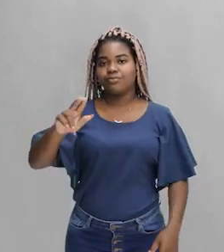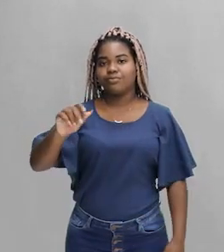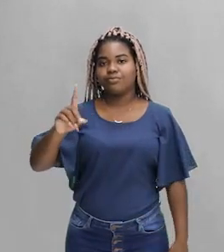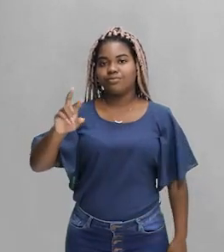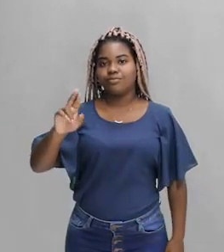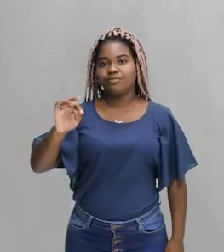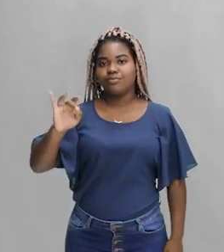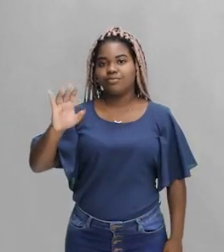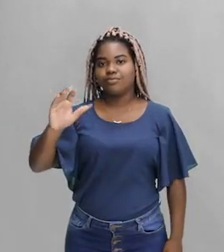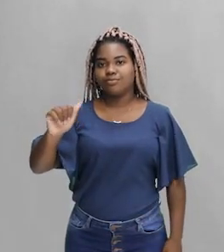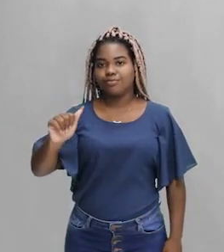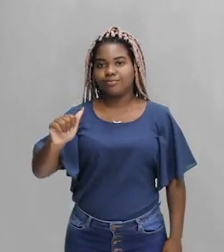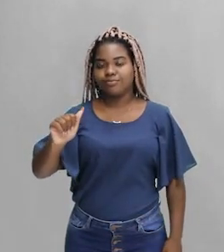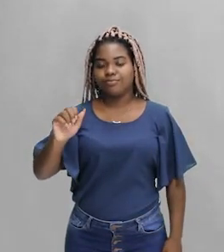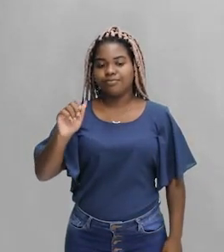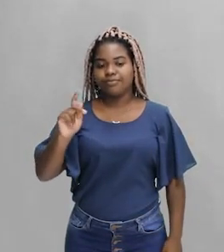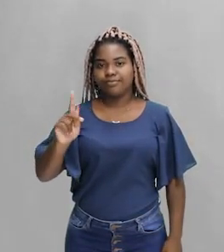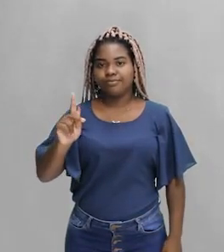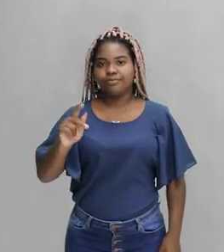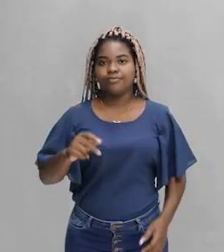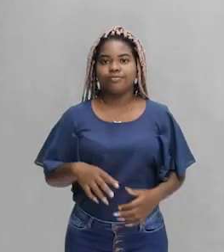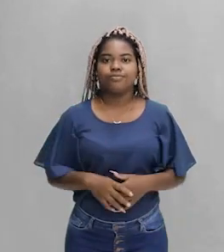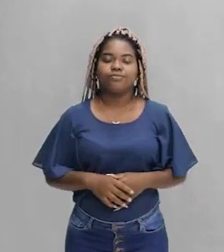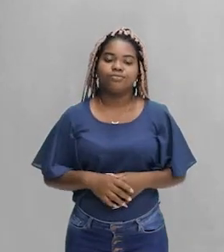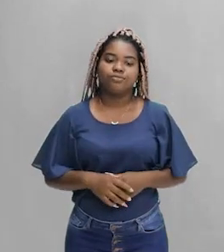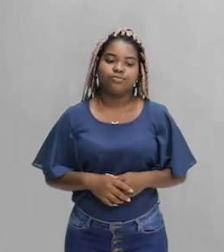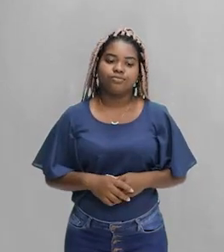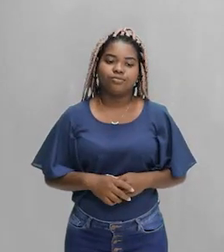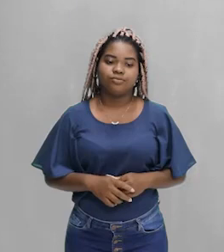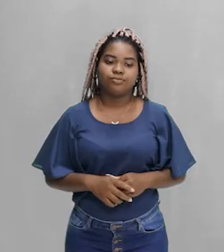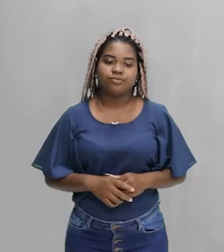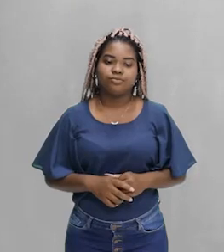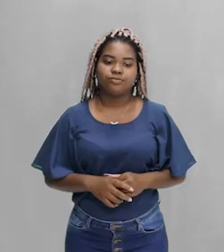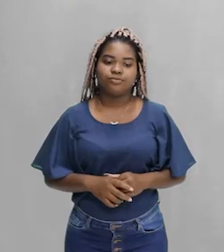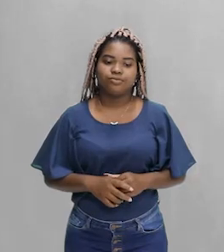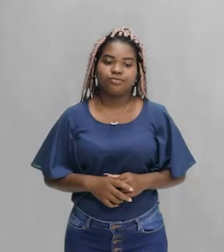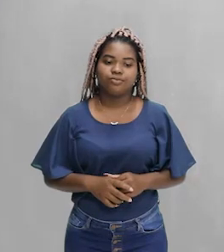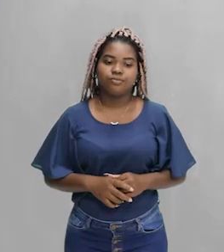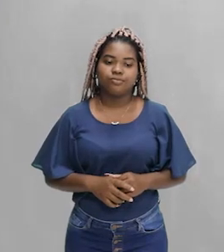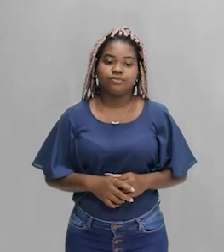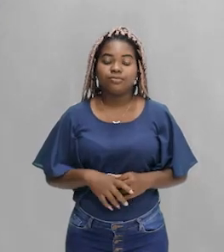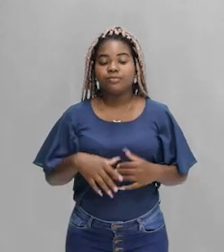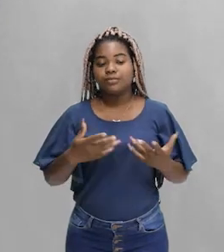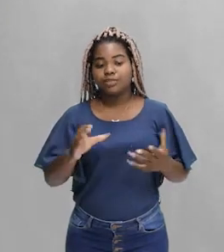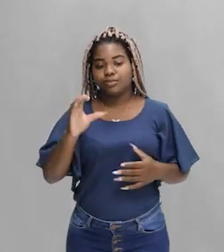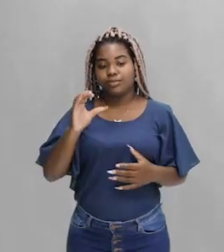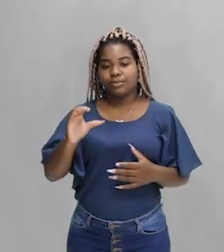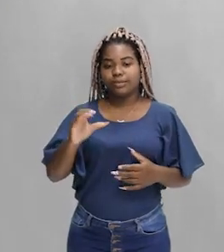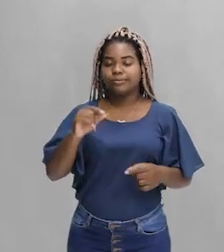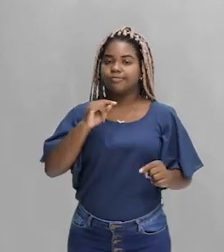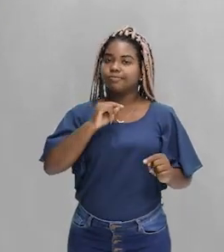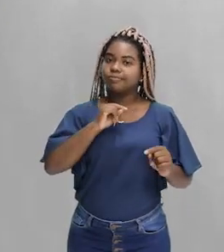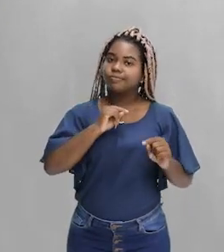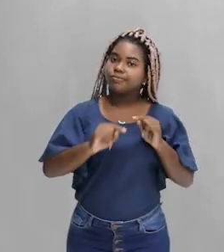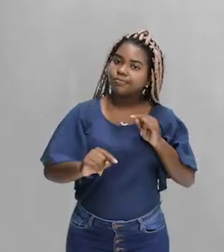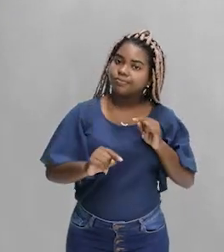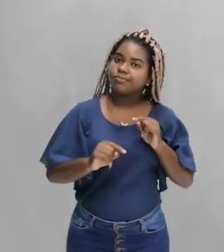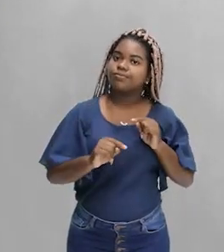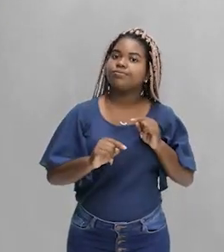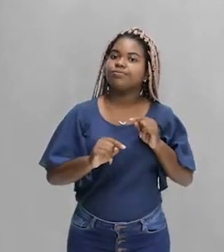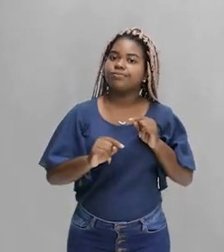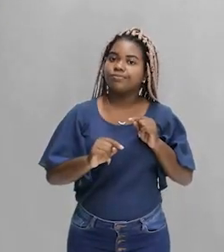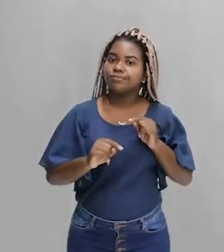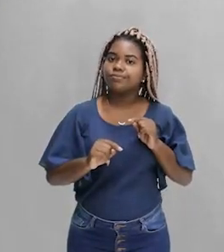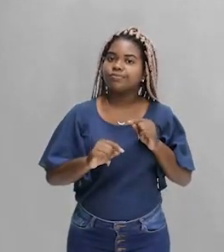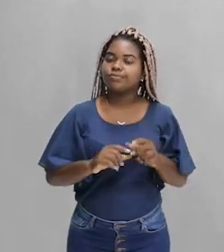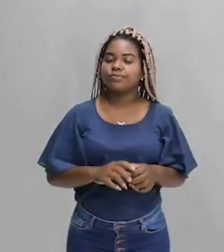está mais estudando função quadrática. Já é um assunto que já foi estudado, tá? Então, aqui nós queremos identificar a função exponencial. Então,